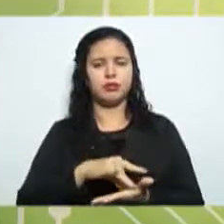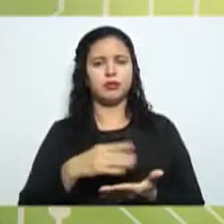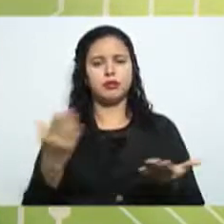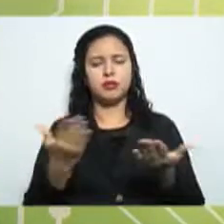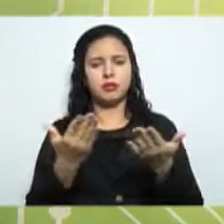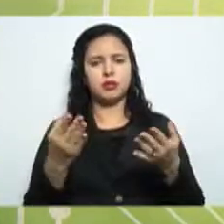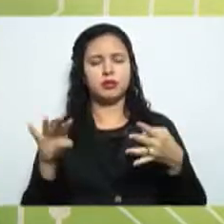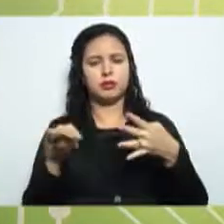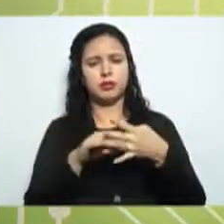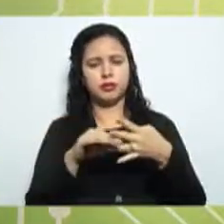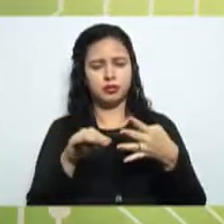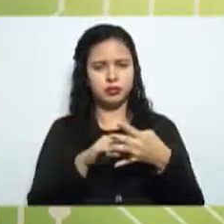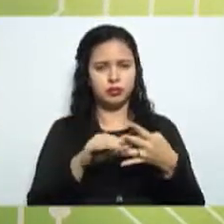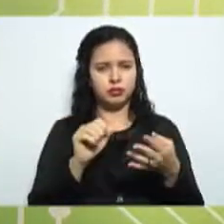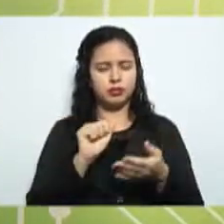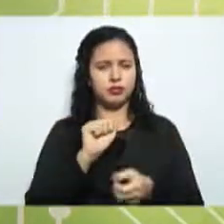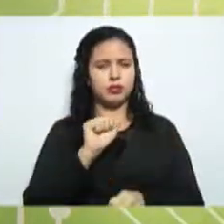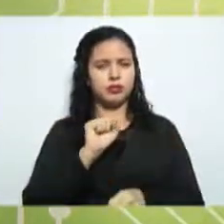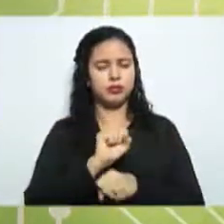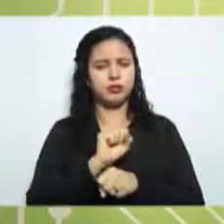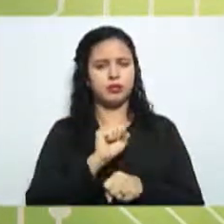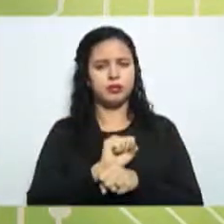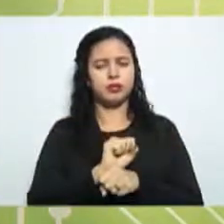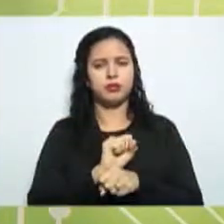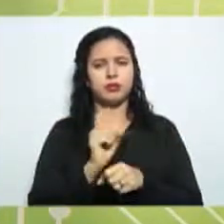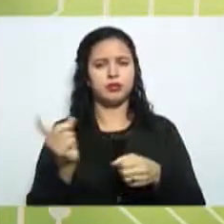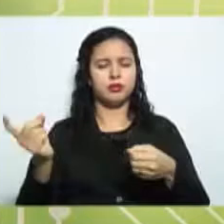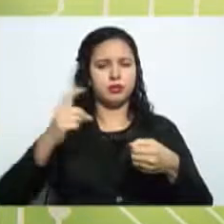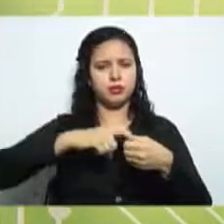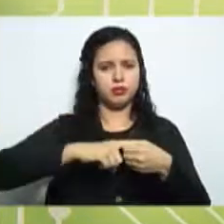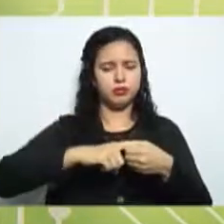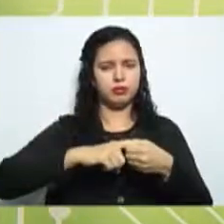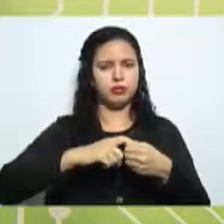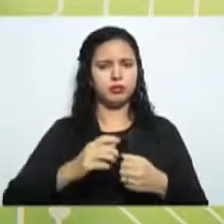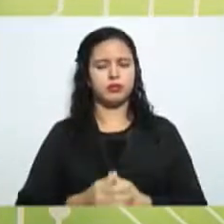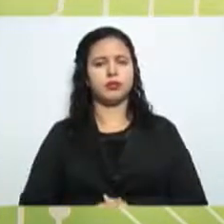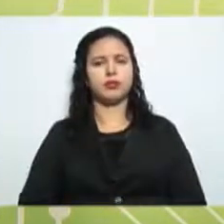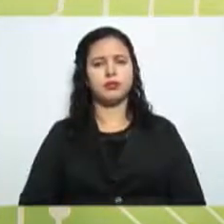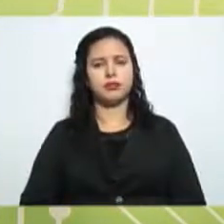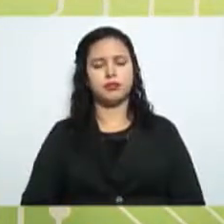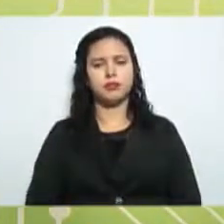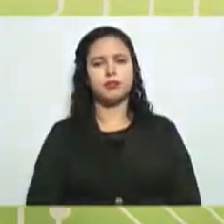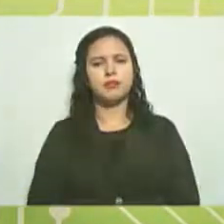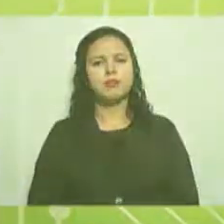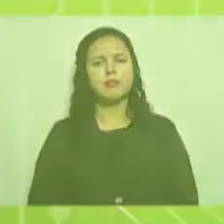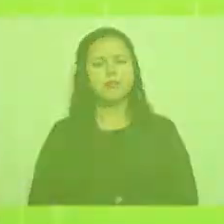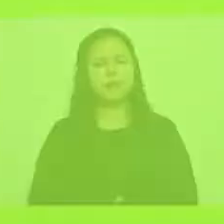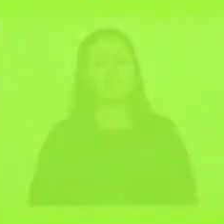nossa aula de hoje. Nós ficamos agora com a nossa atividade de sala e retornamos em breve para a correção.